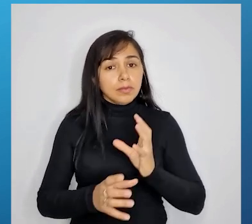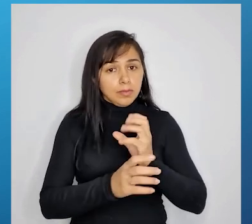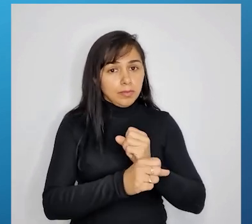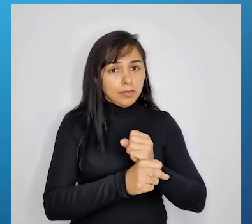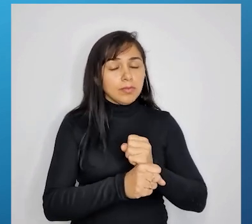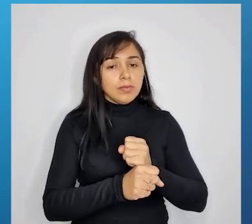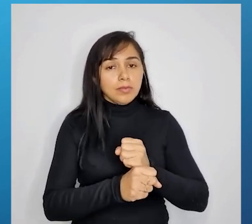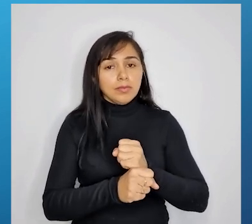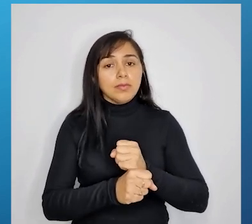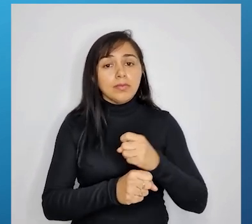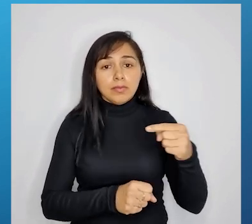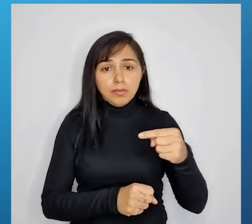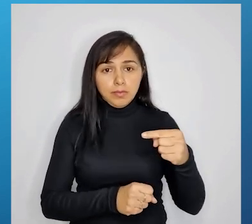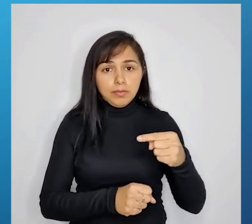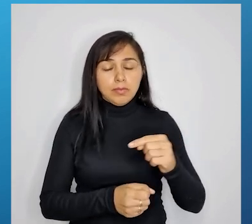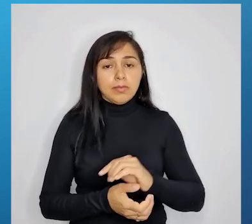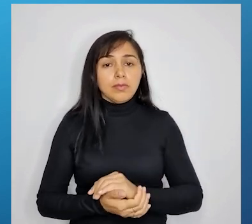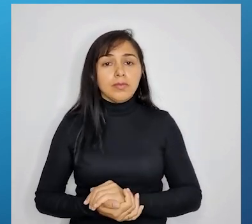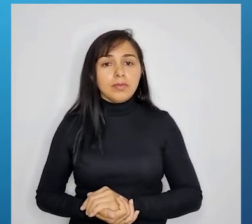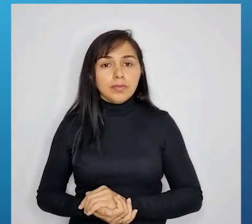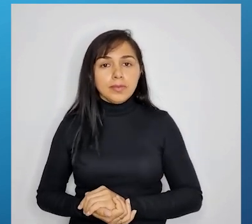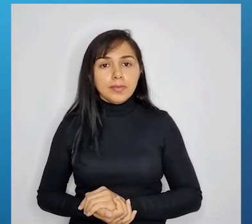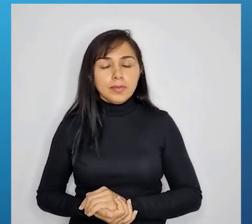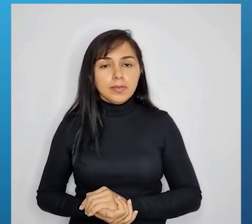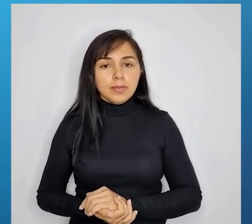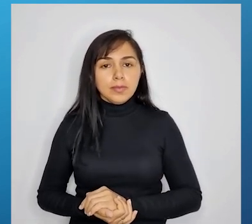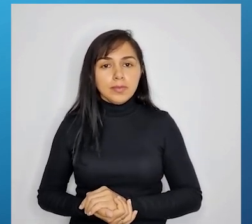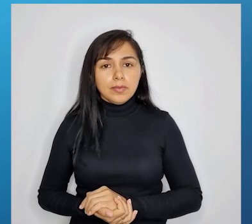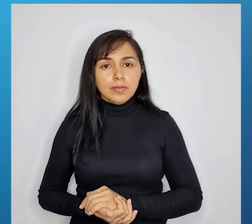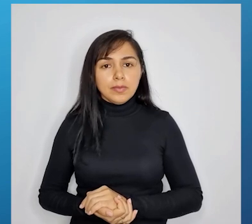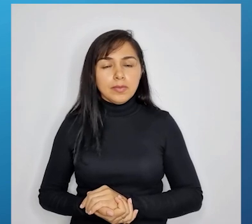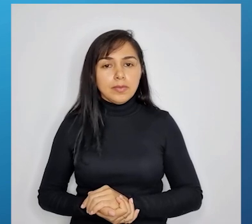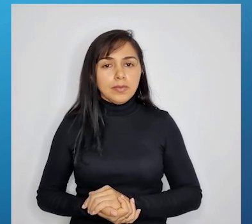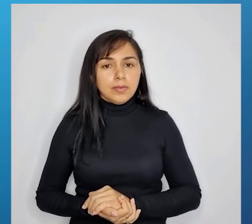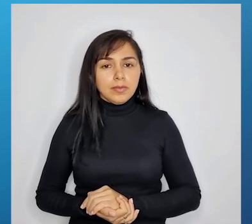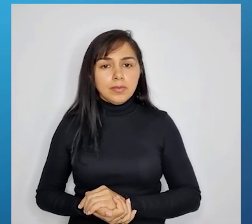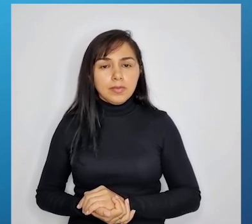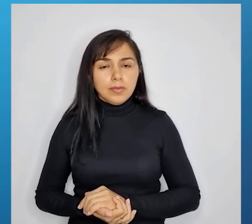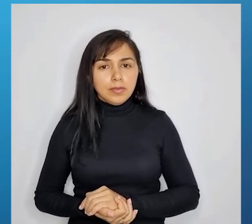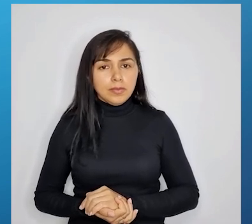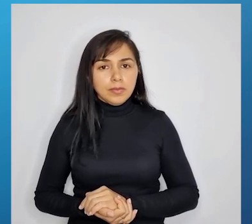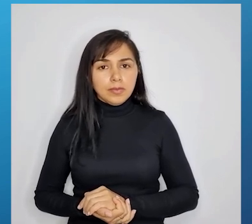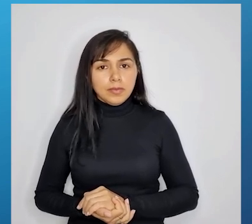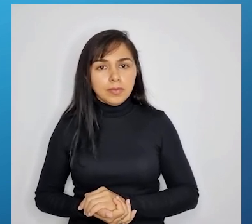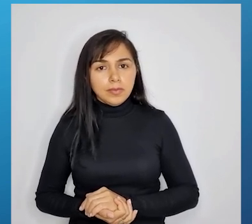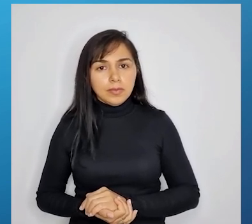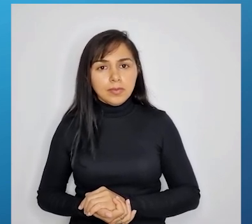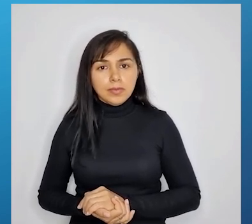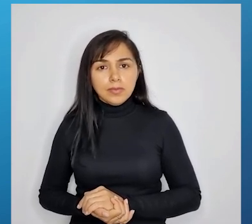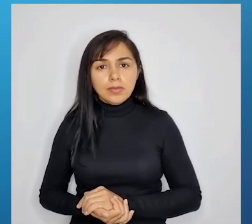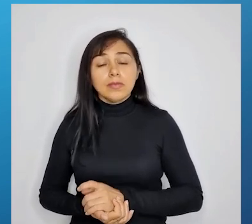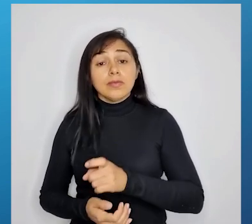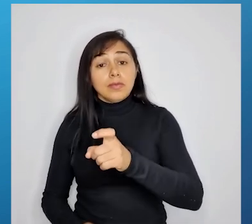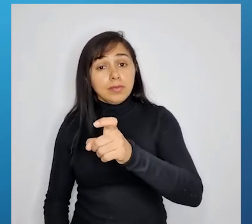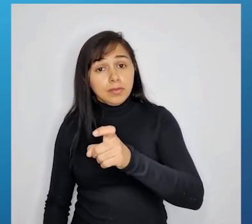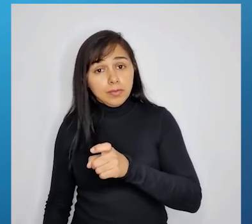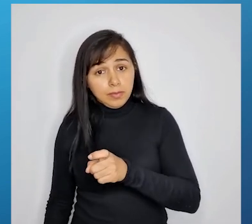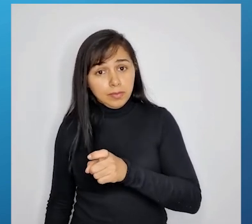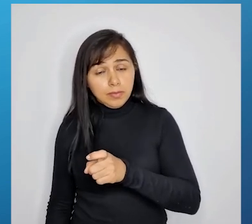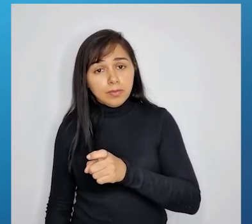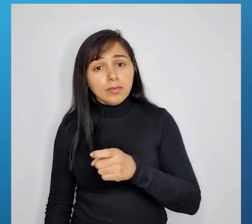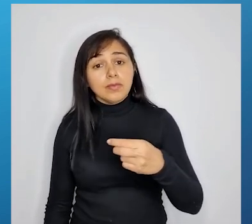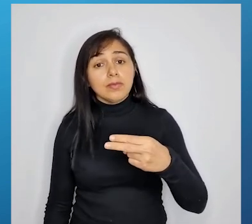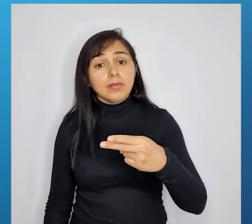2. Pega emprestado, 15 menos 7, 8. 2 menos 2, 0. Portanto, esse